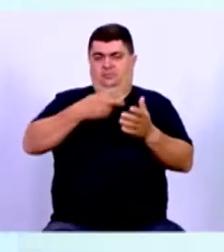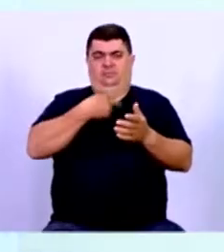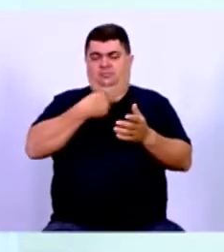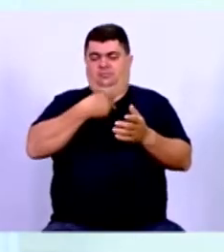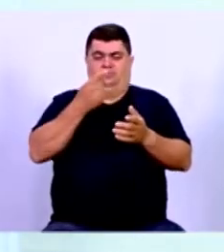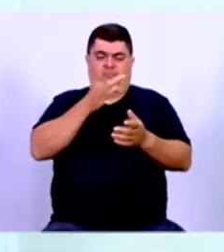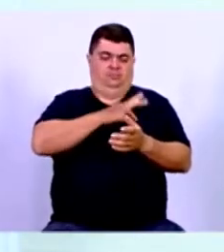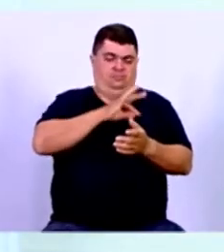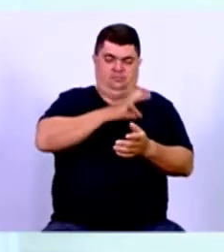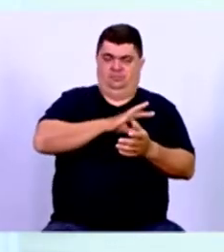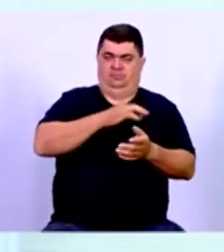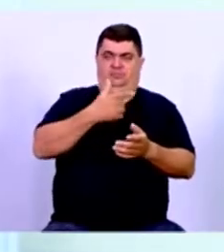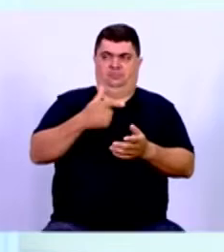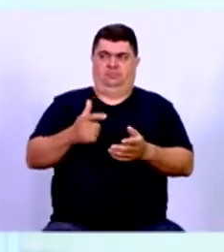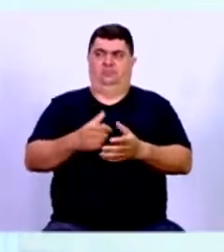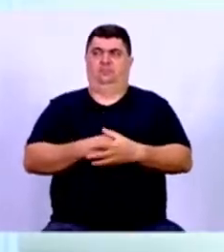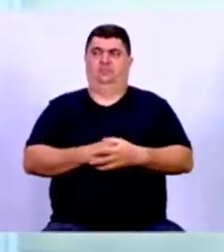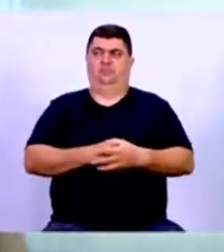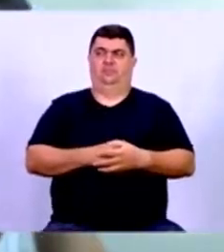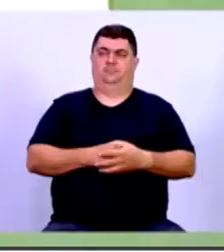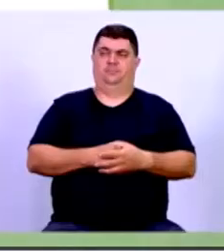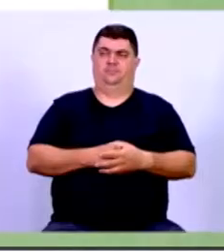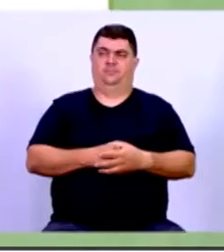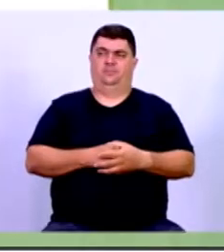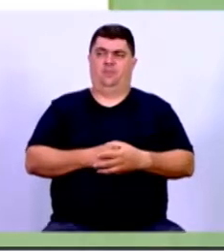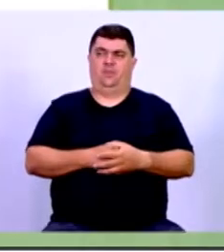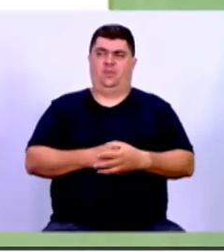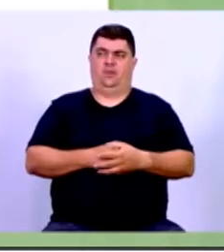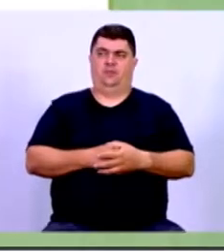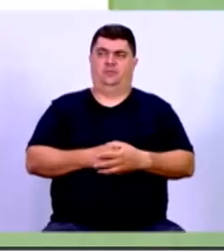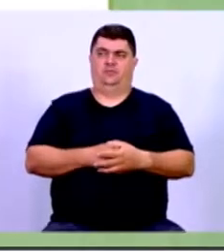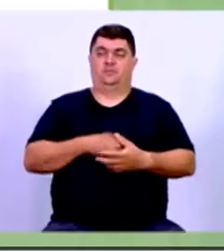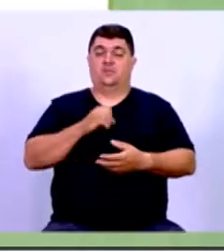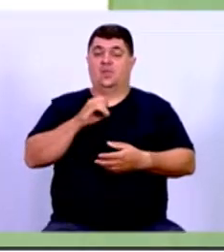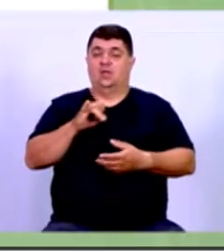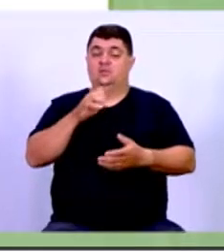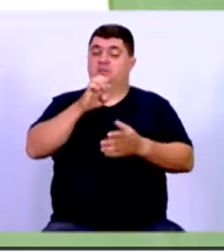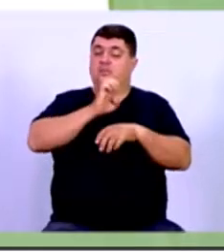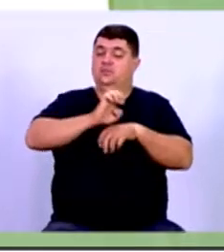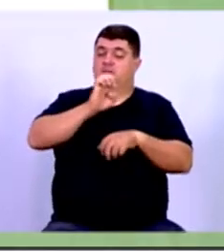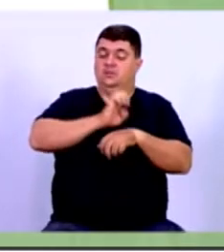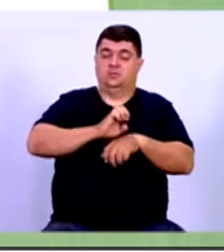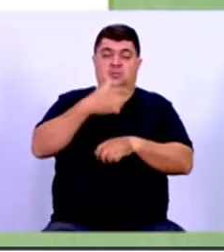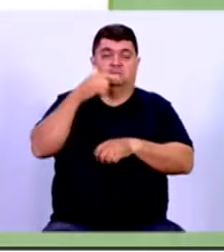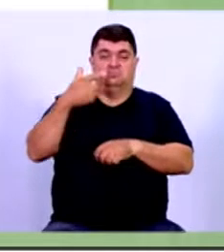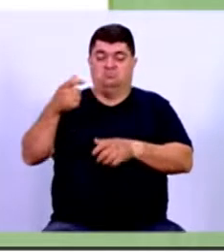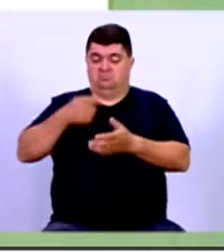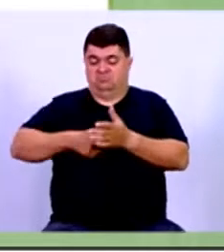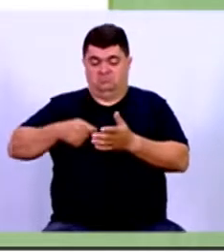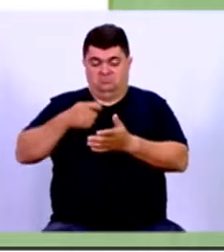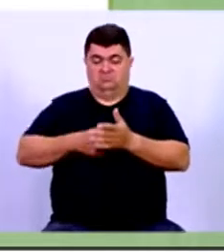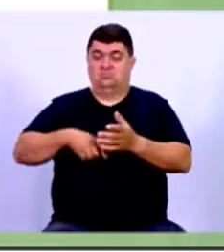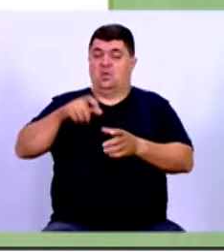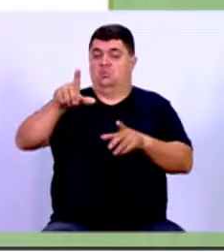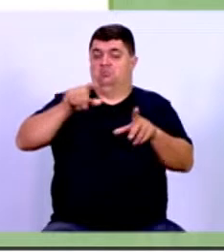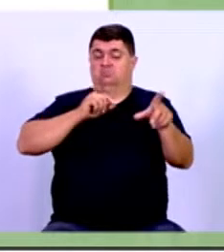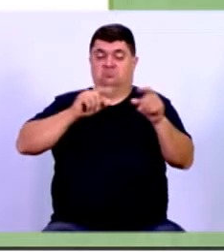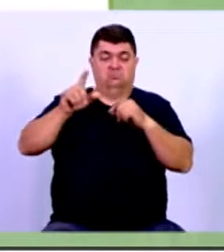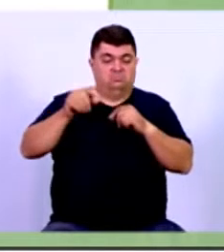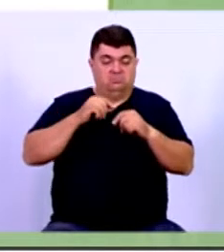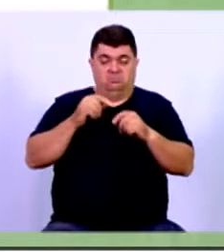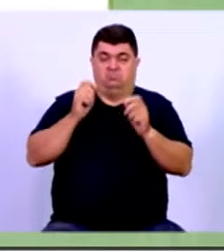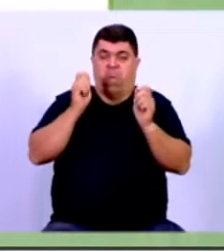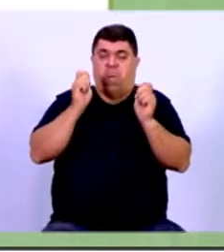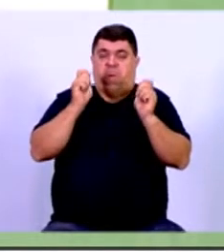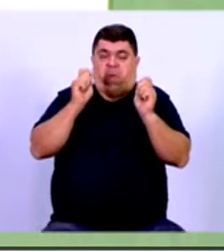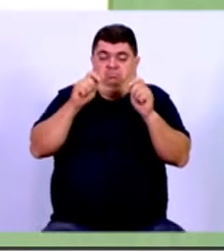não deve receber remuneração. Quando o estágio é não obrigatório, ou seja, uma discricionariedade da